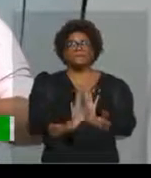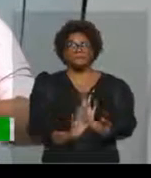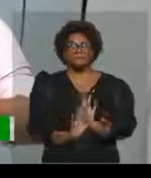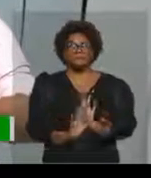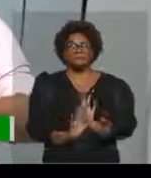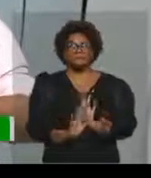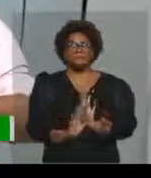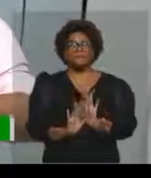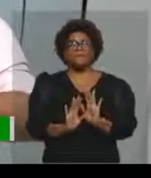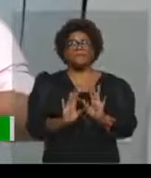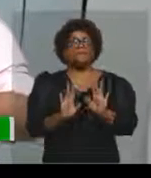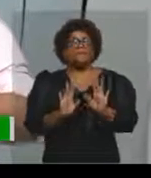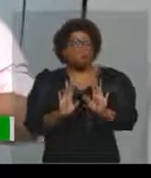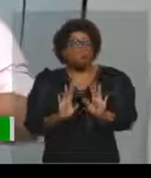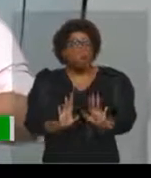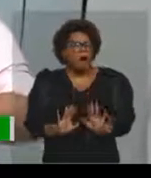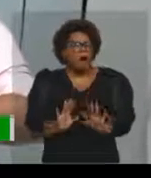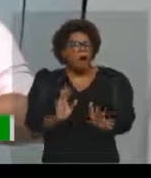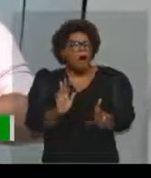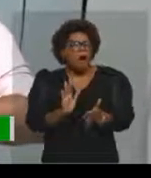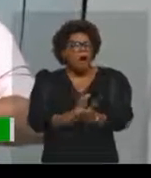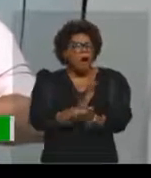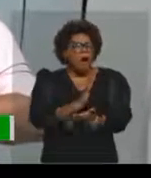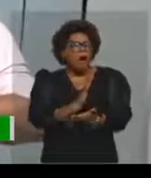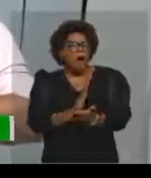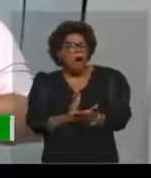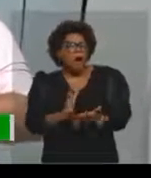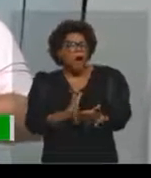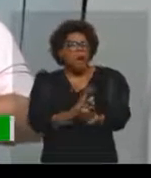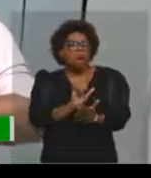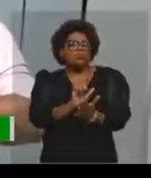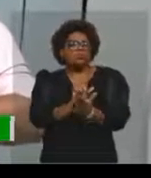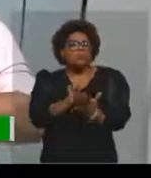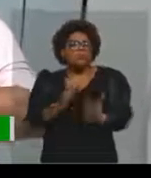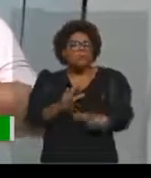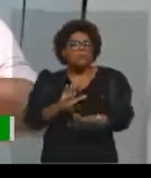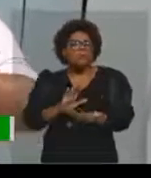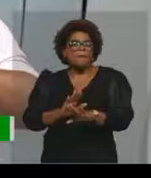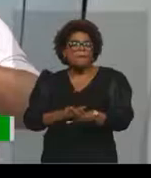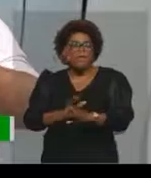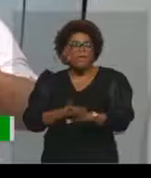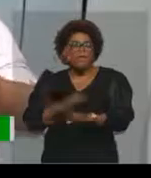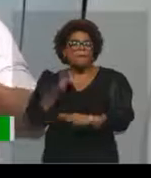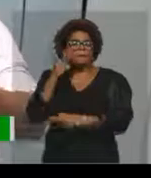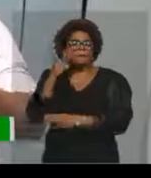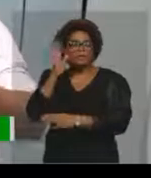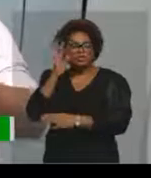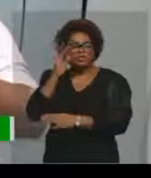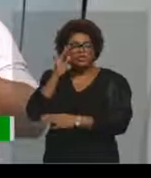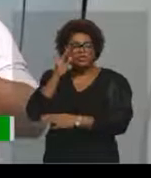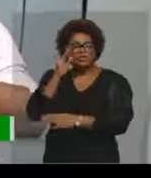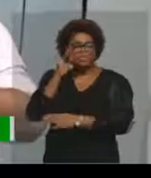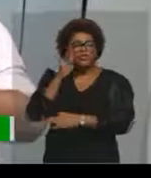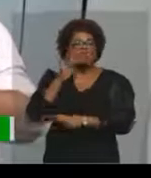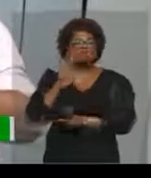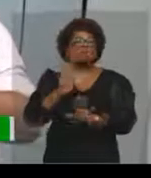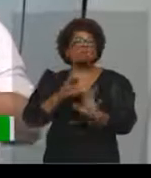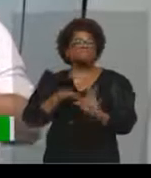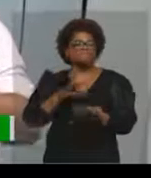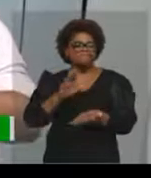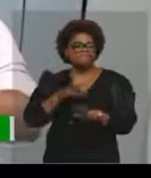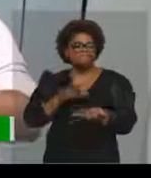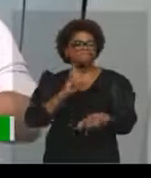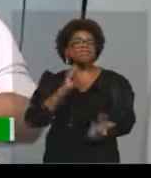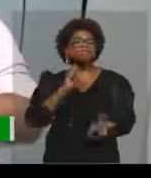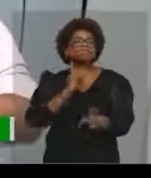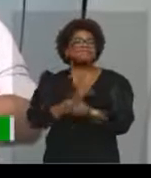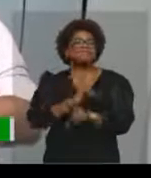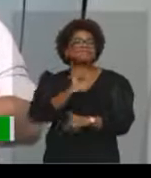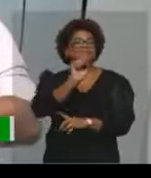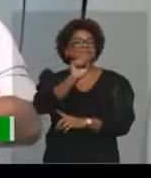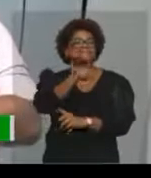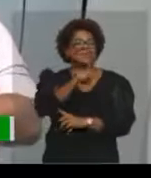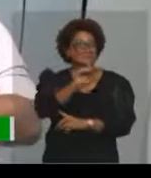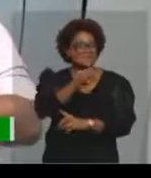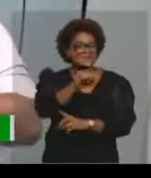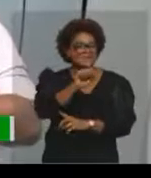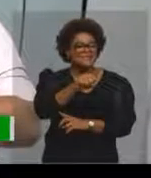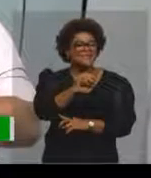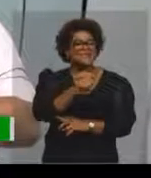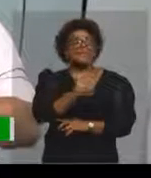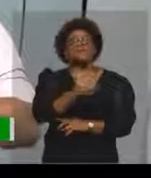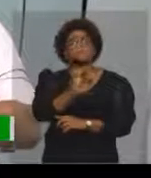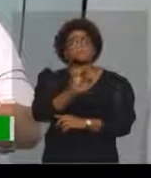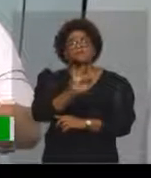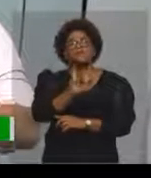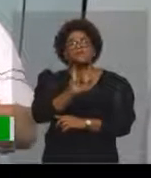mais populares, a gente pode sim encontrar em algum título, em alguma manchete, a presença de uma figura